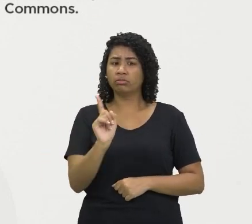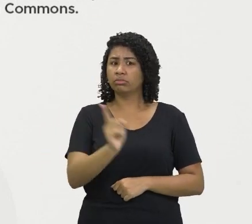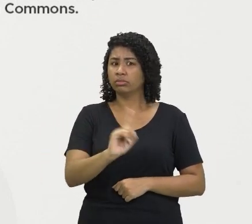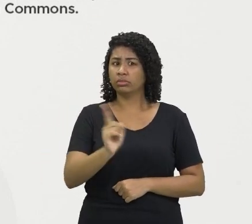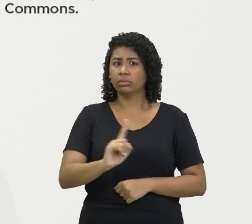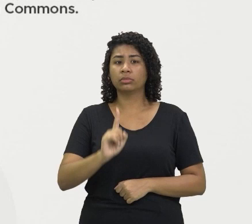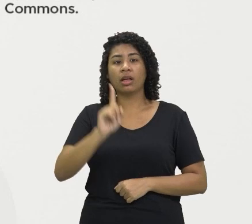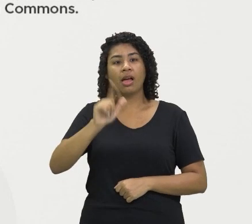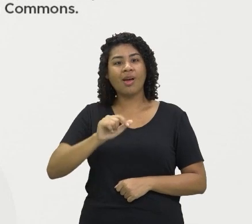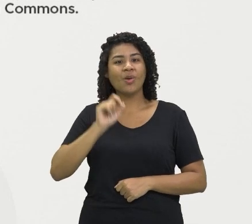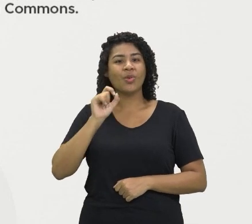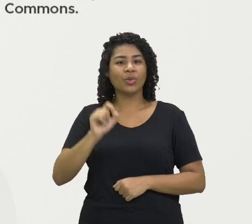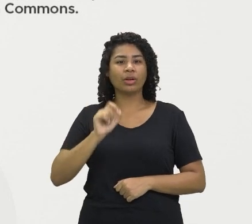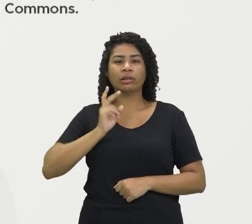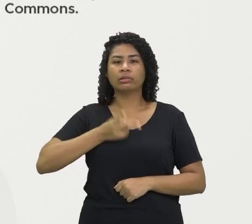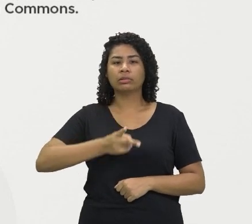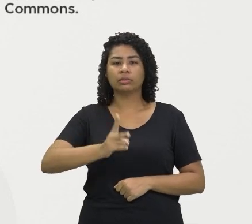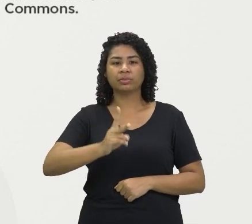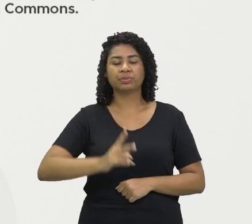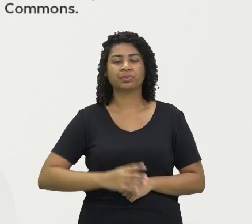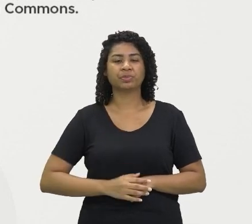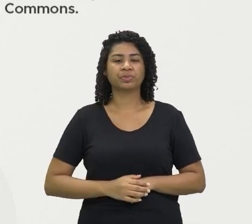da